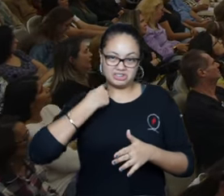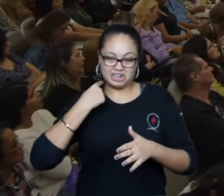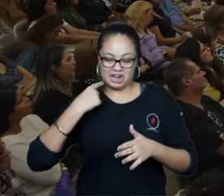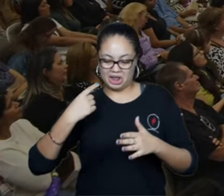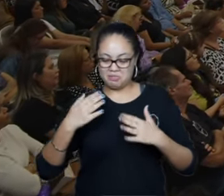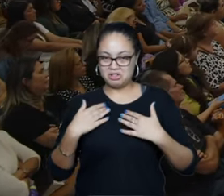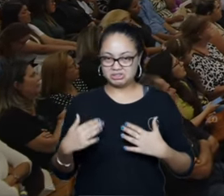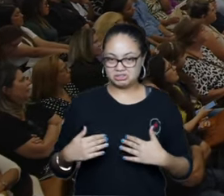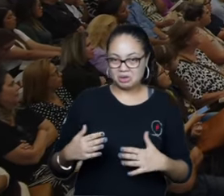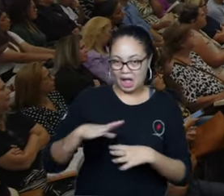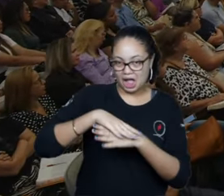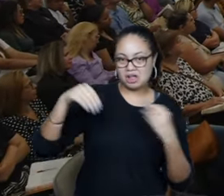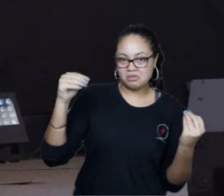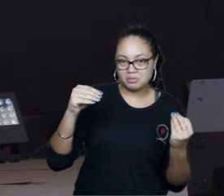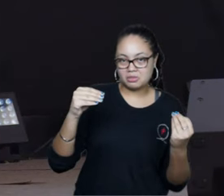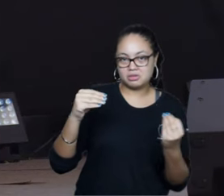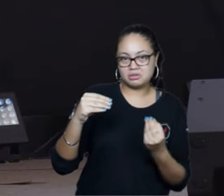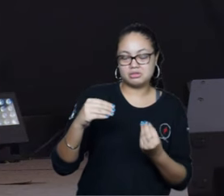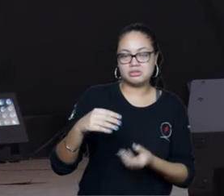pessoa